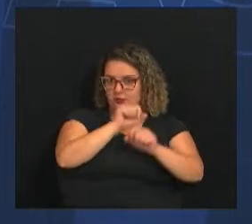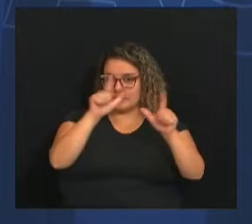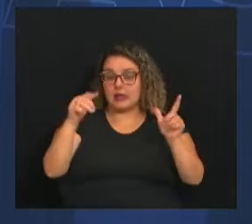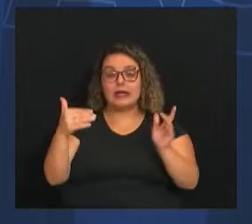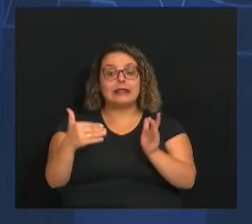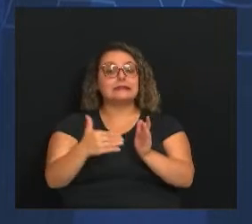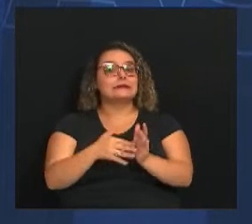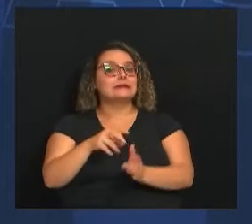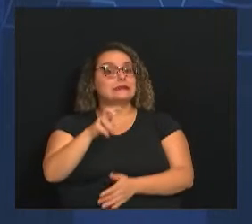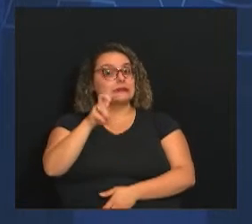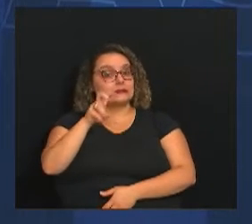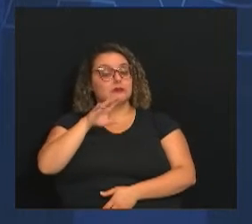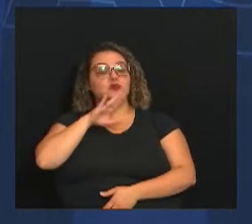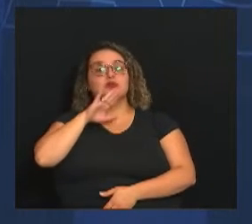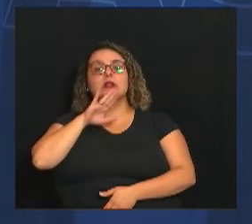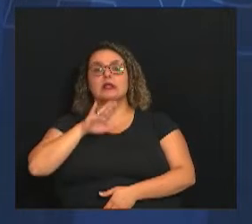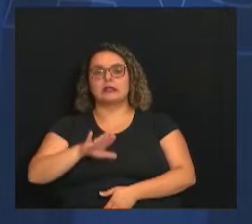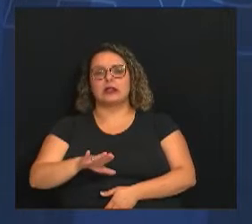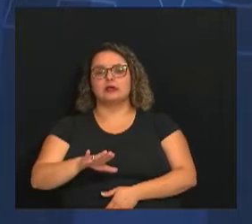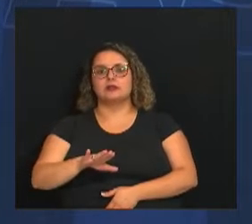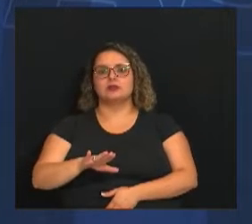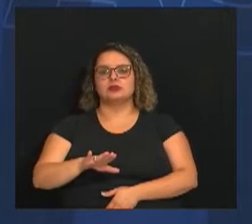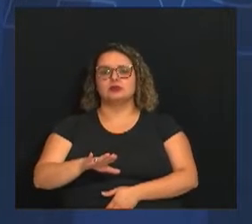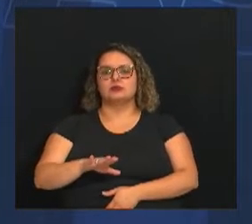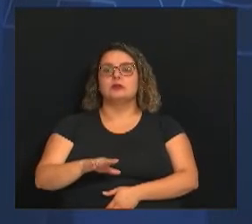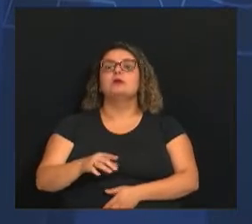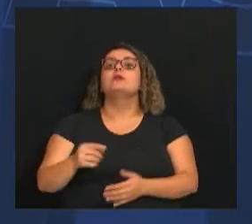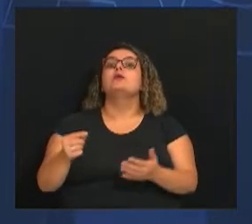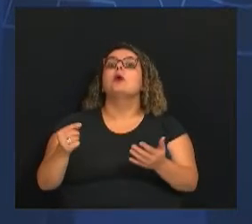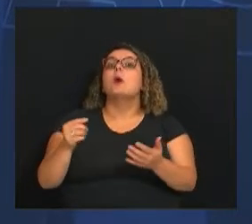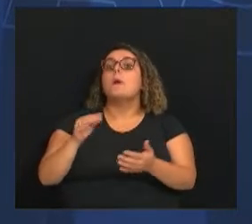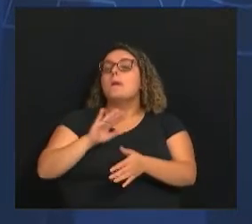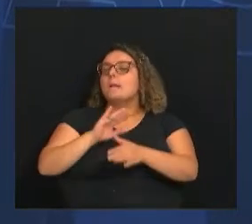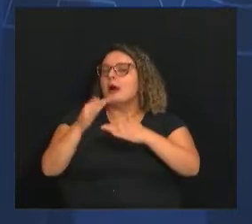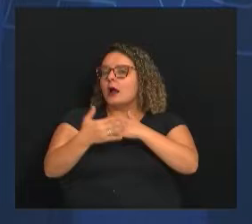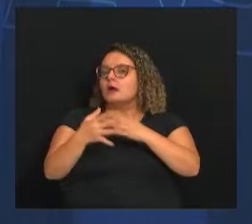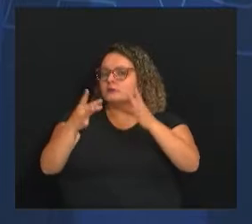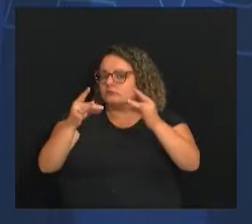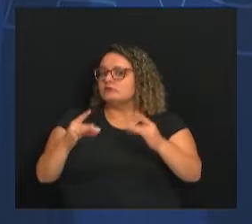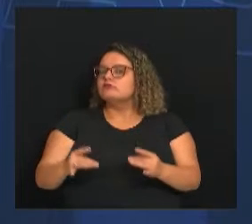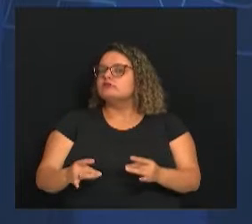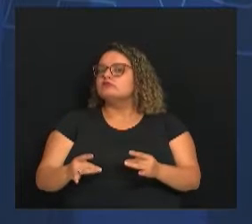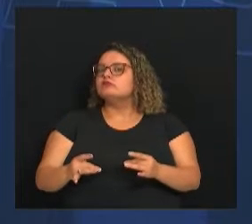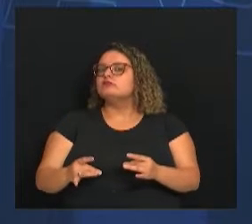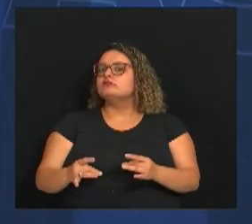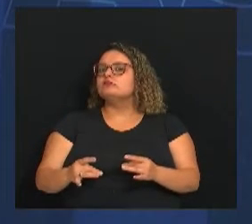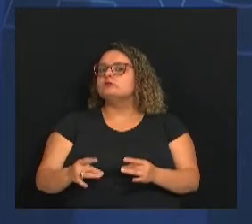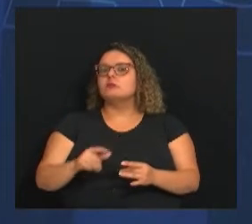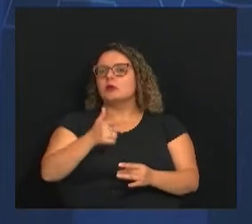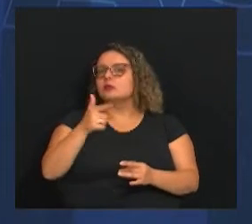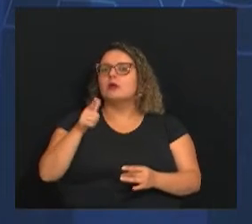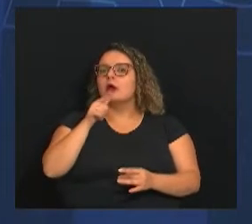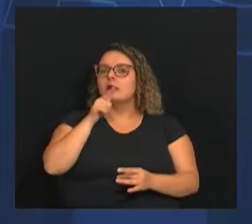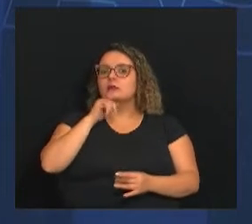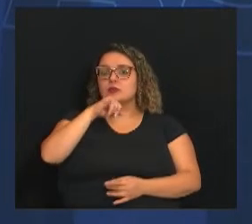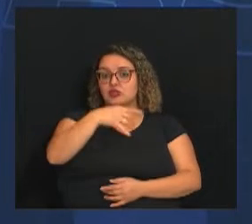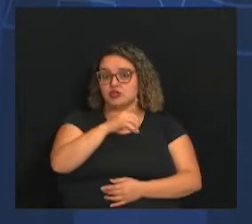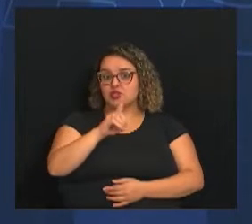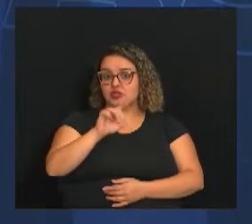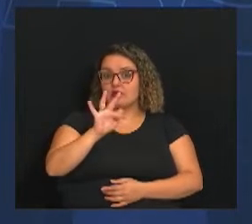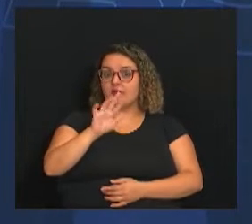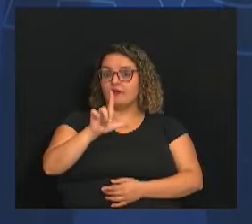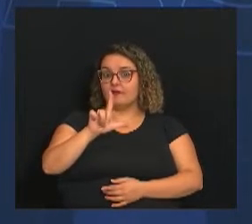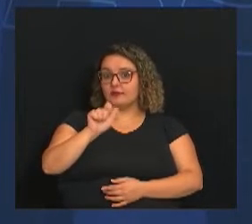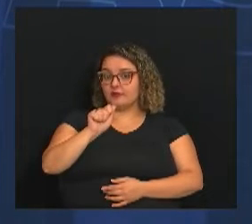até as 5 horas da tarde, vão ficar sem água os moradores dos bairros Jardim Florense